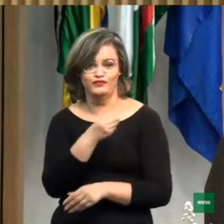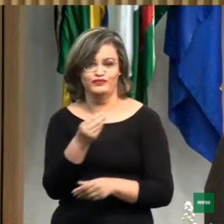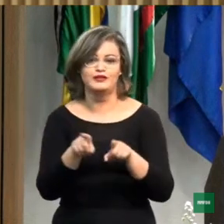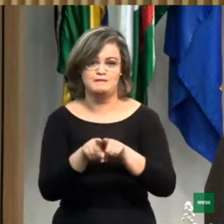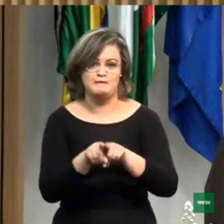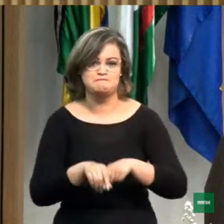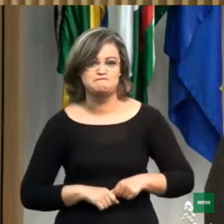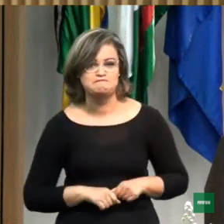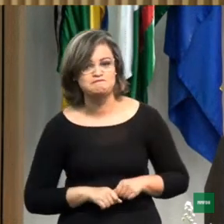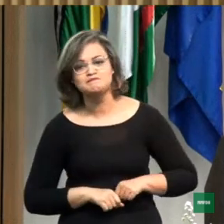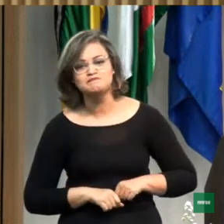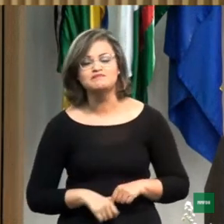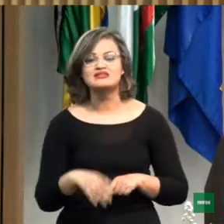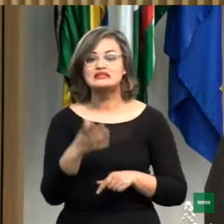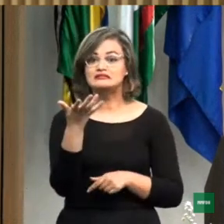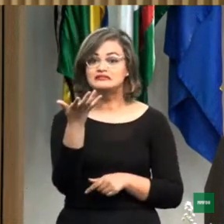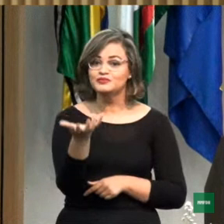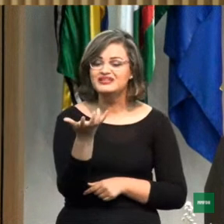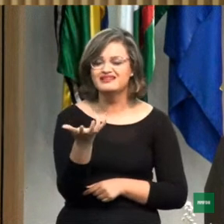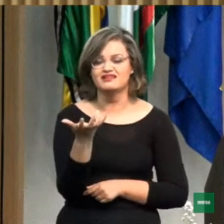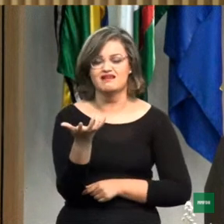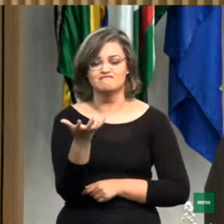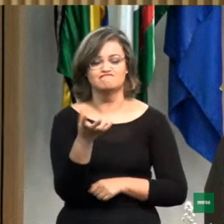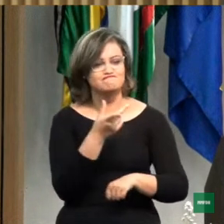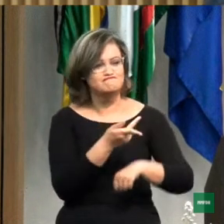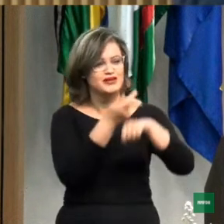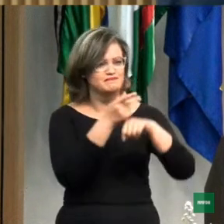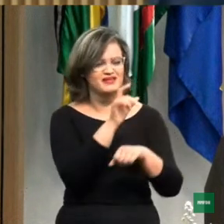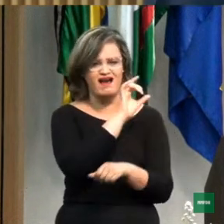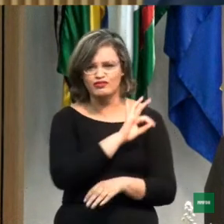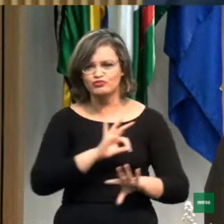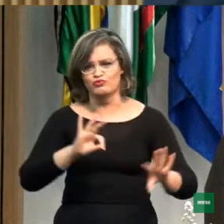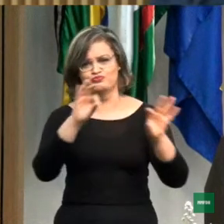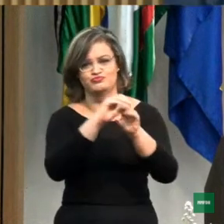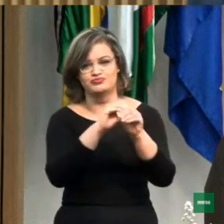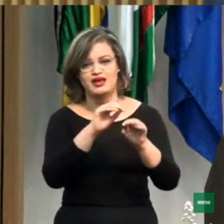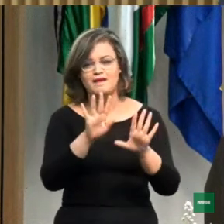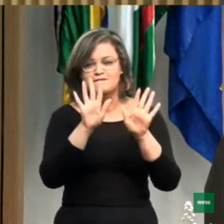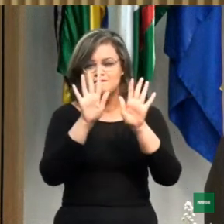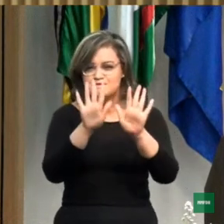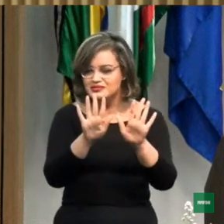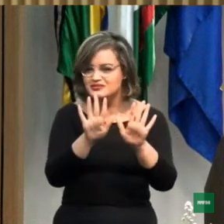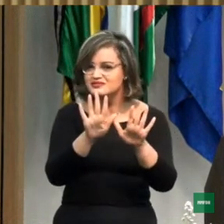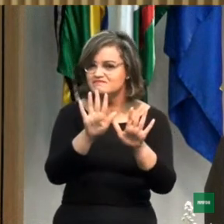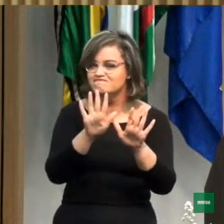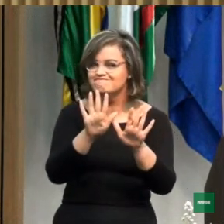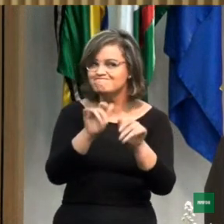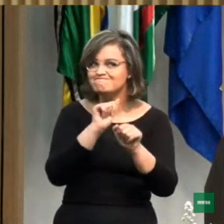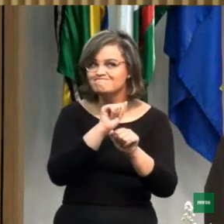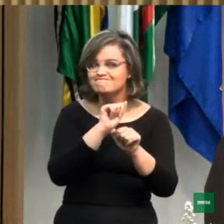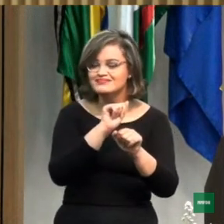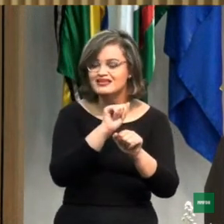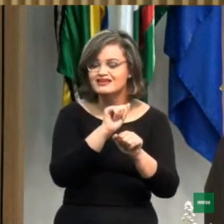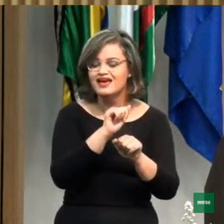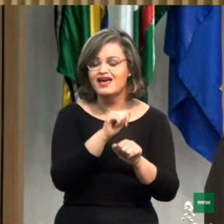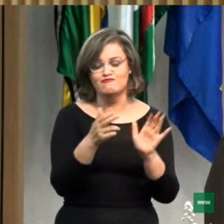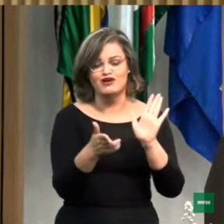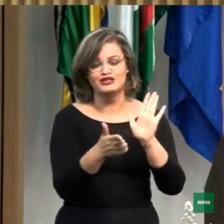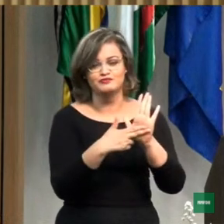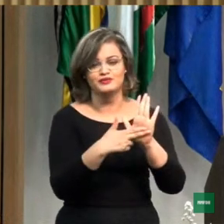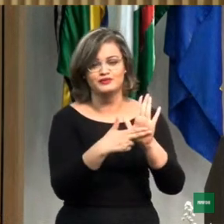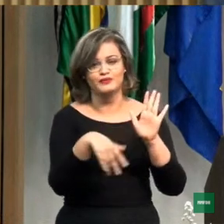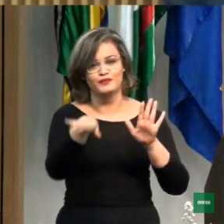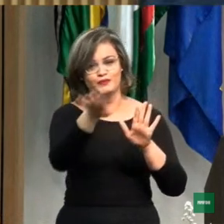de poder premiar a todos aqui, mas eu queria fazer um reconhecimento público para a nossa